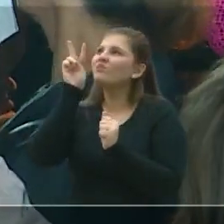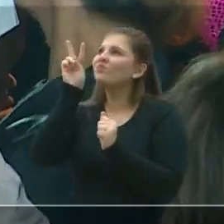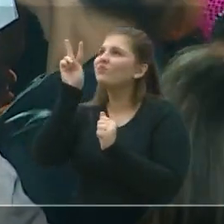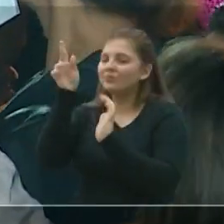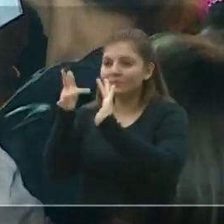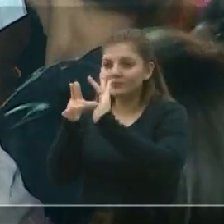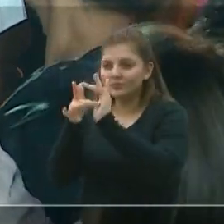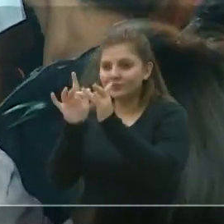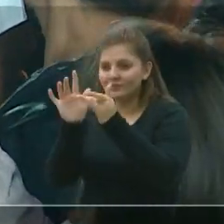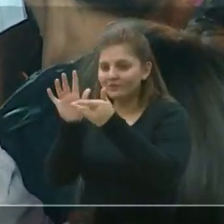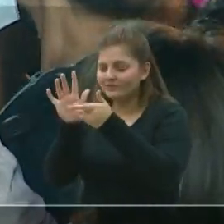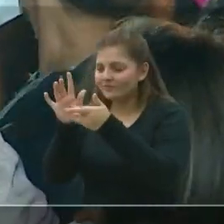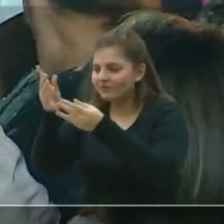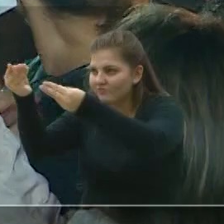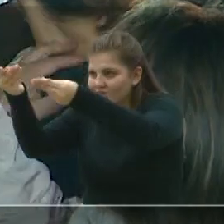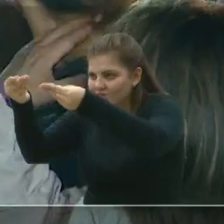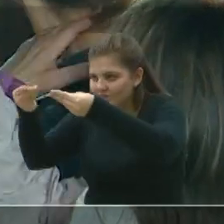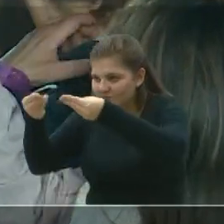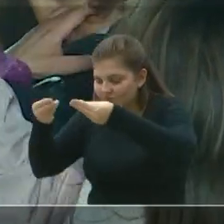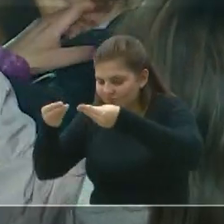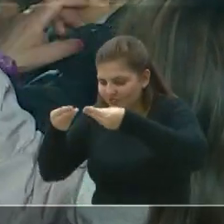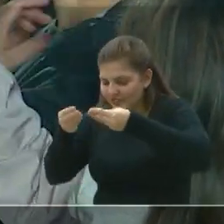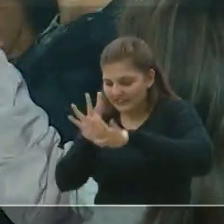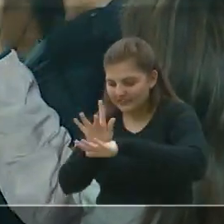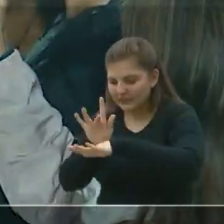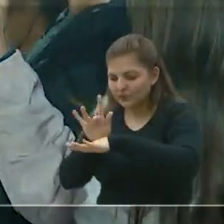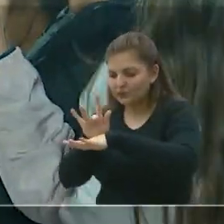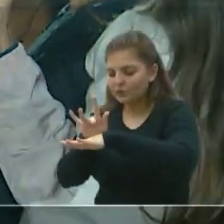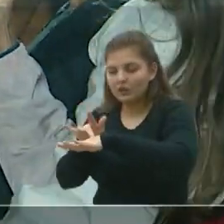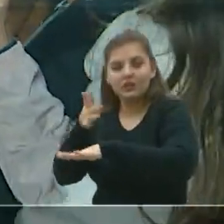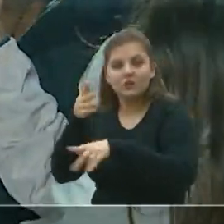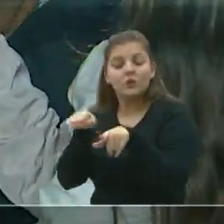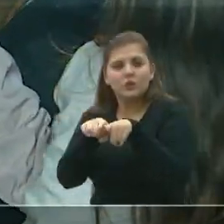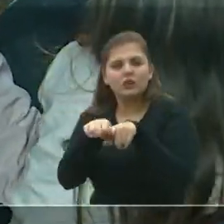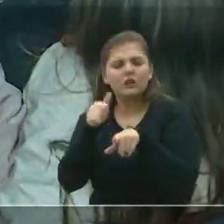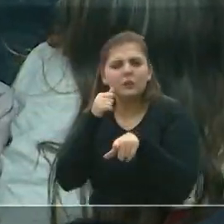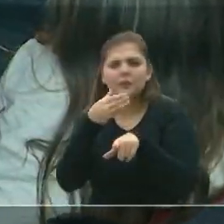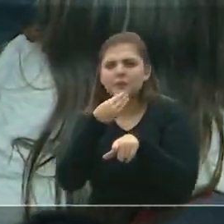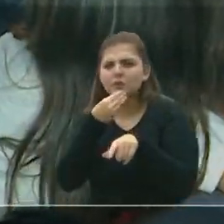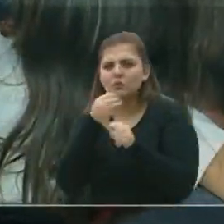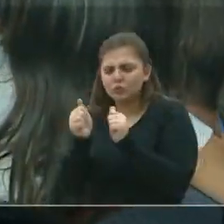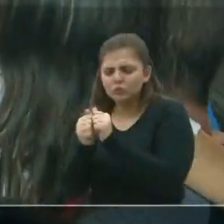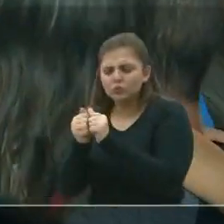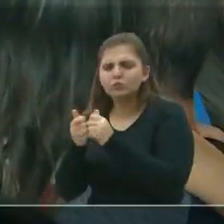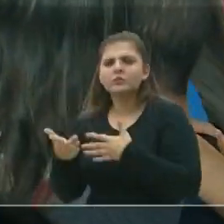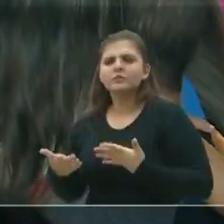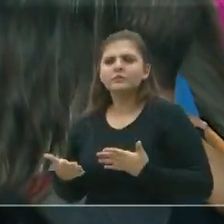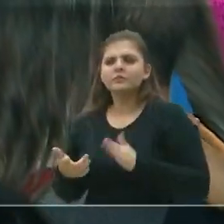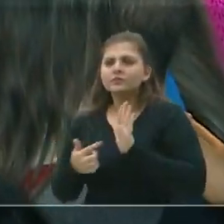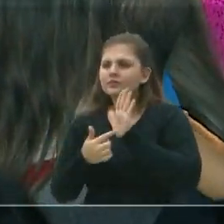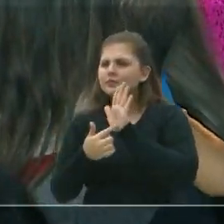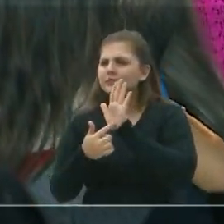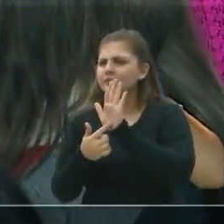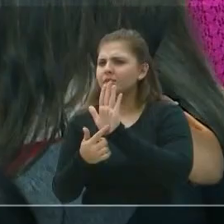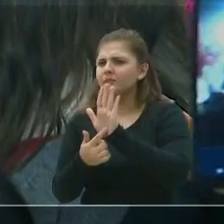nossa direção, tocando a pessoa que está do teu lado, você está apresentando.